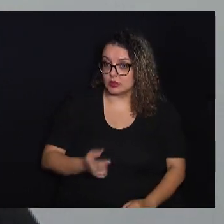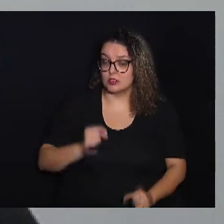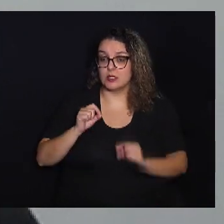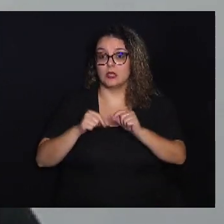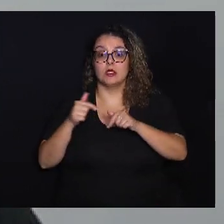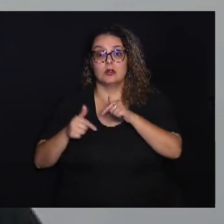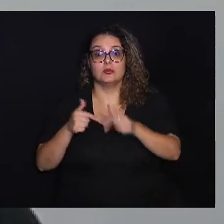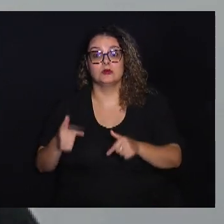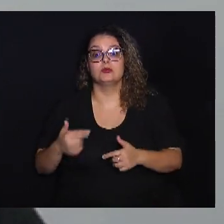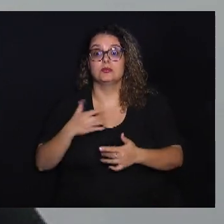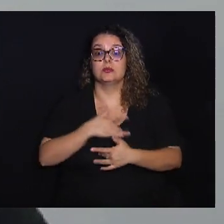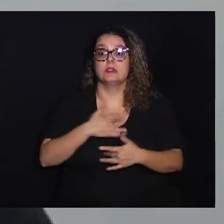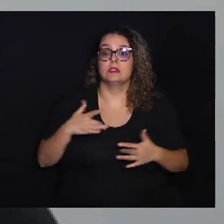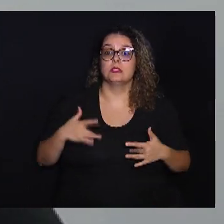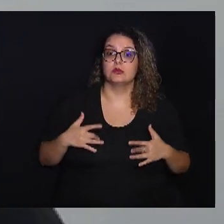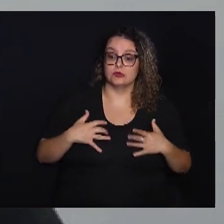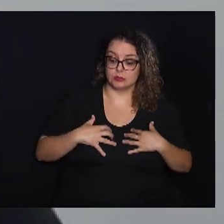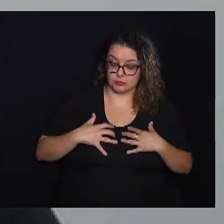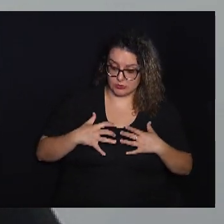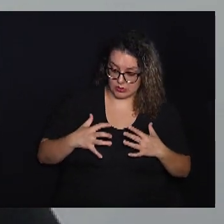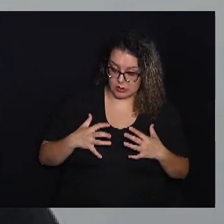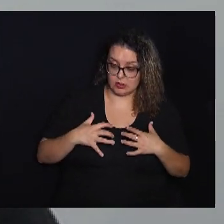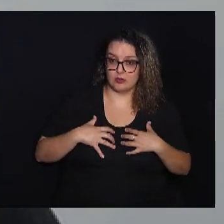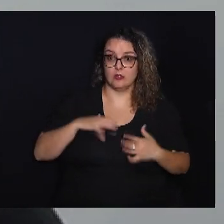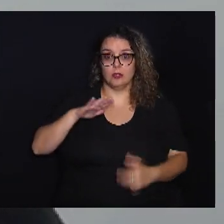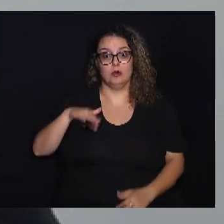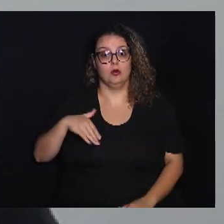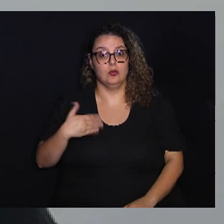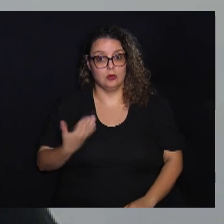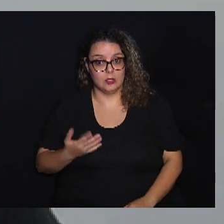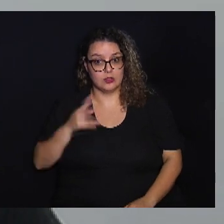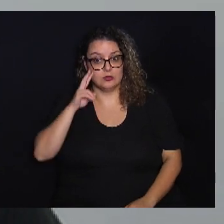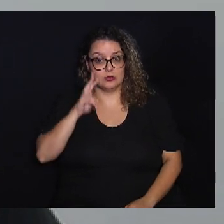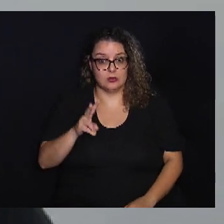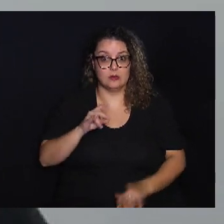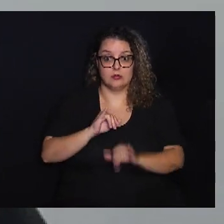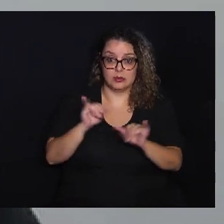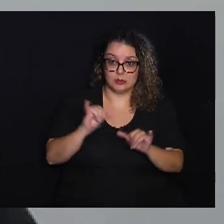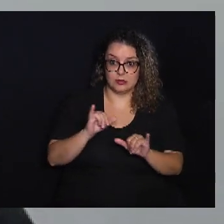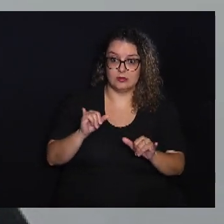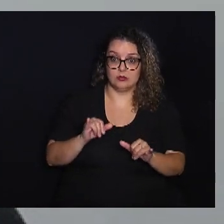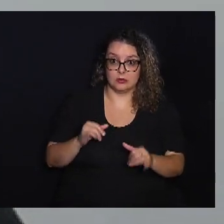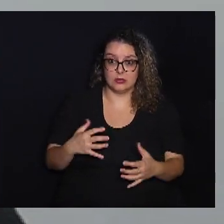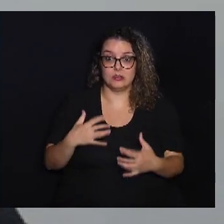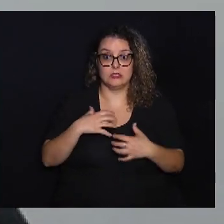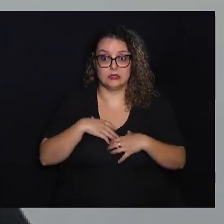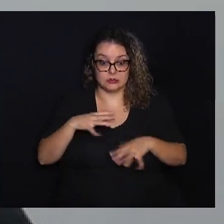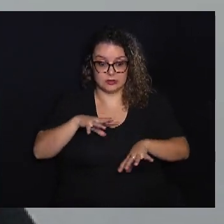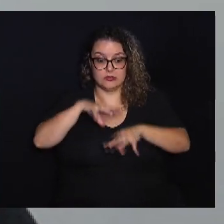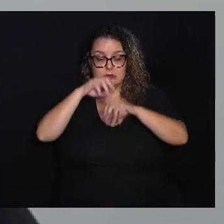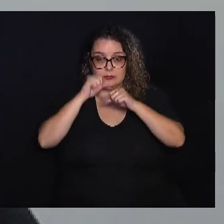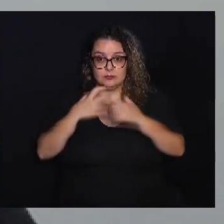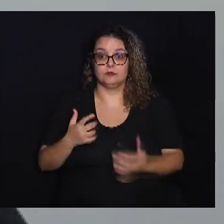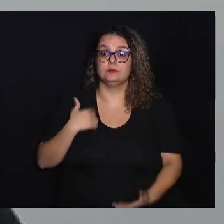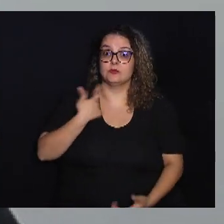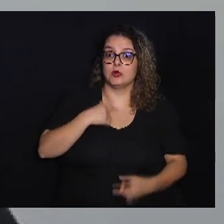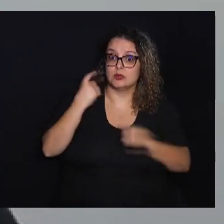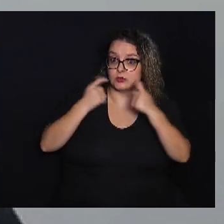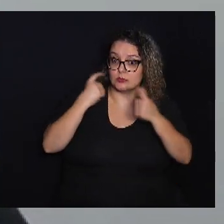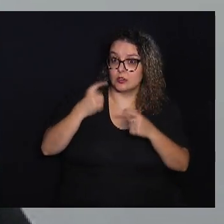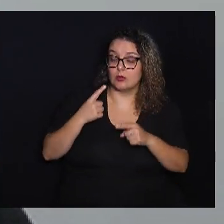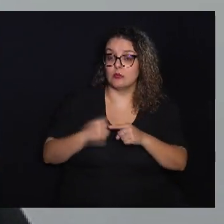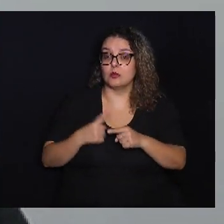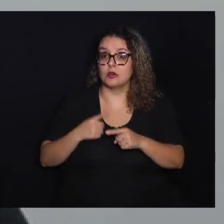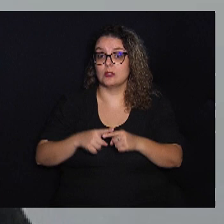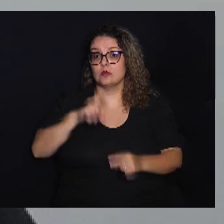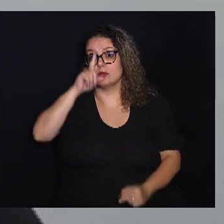hospitais voltam a lotar. Tá, então, por exemplo, para as crianças, né, asmáticas, idosos, asmáticos, DPOCs,